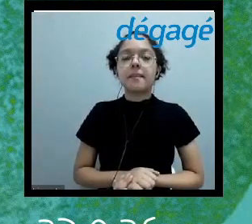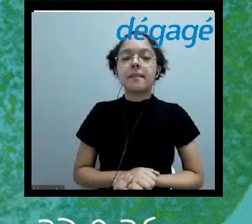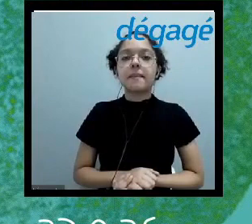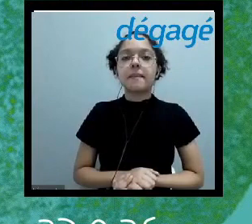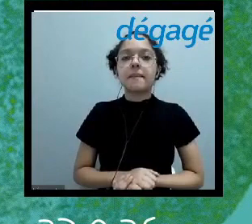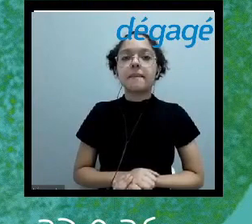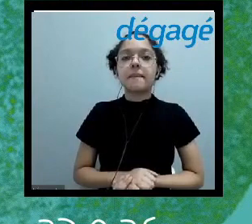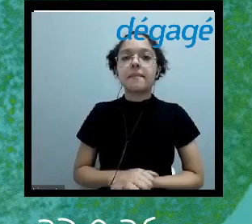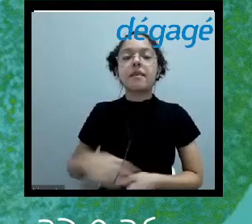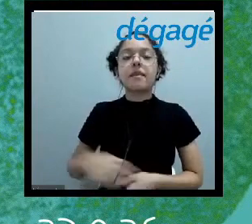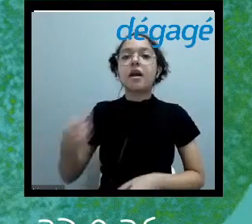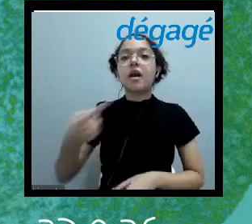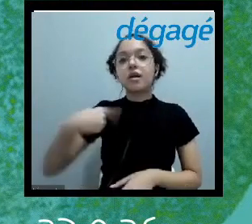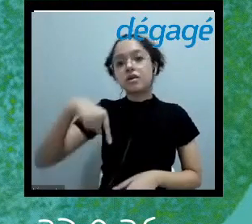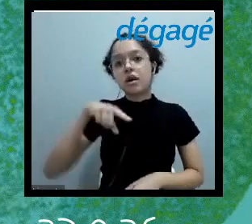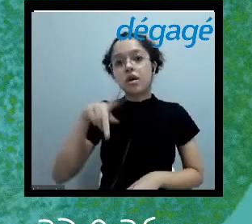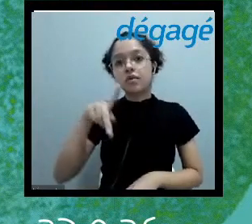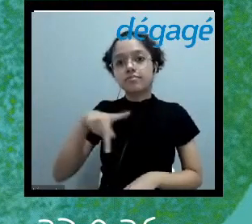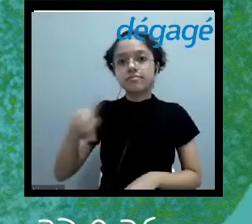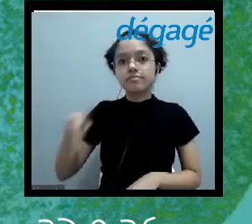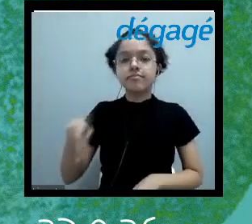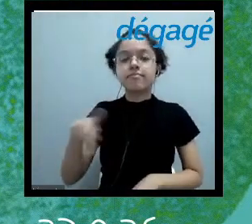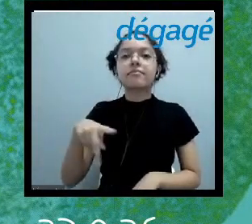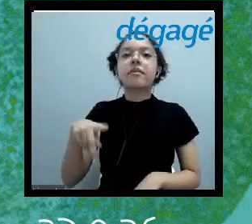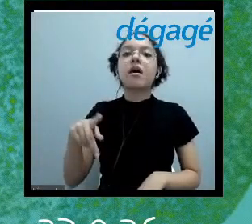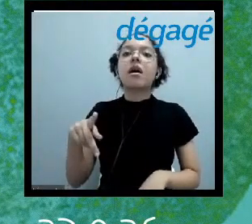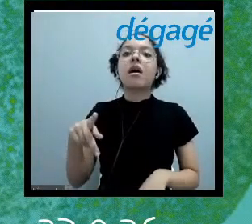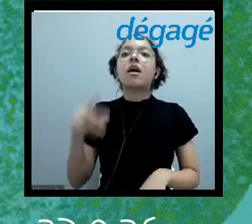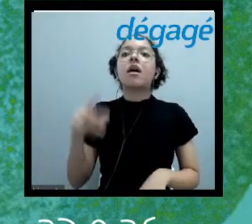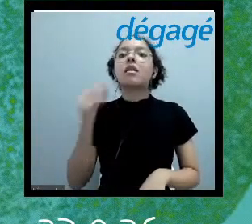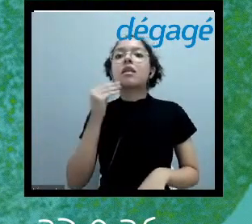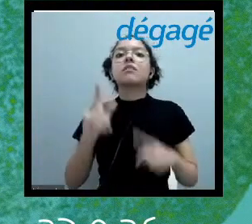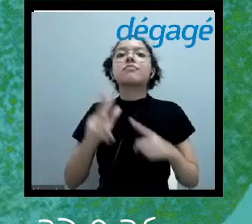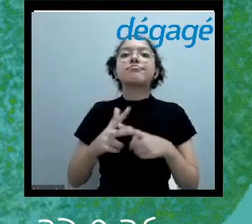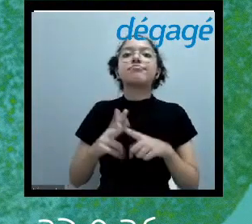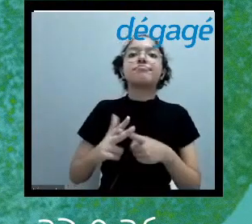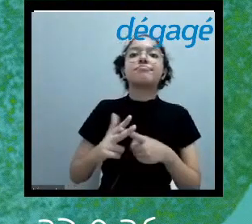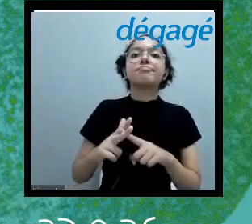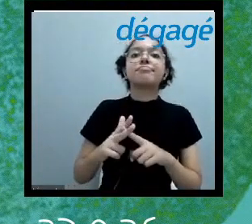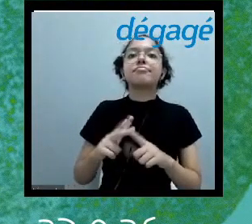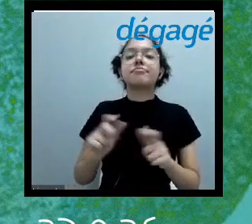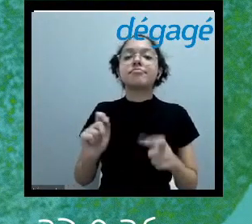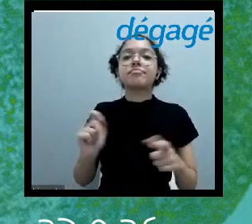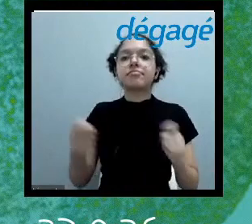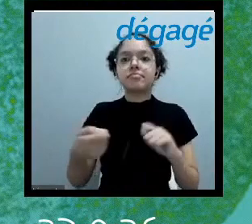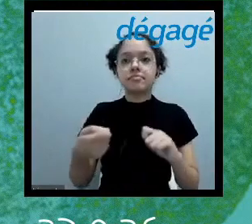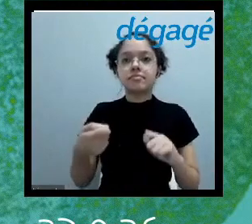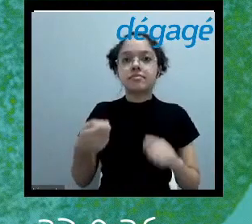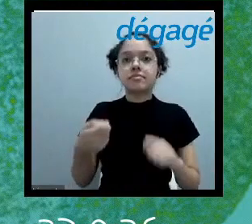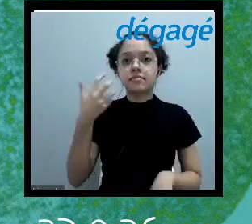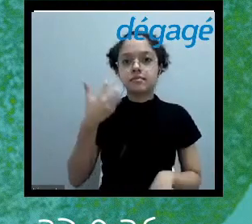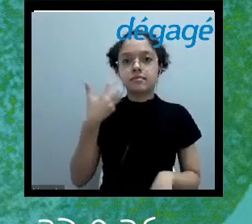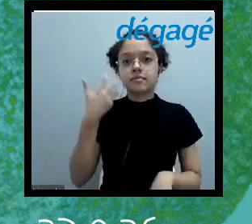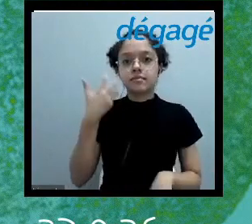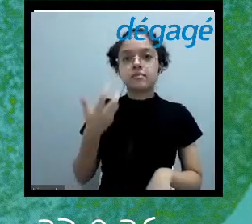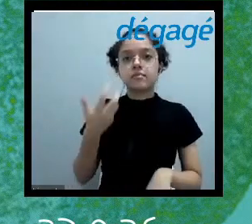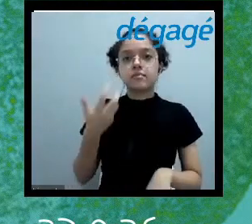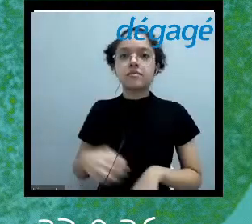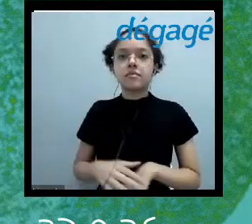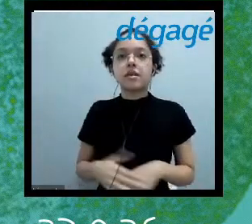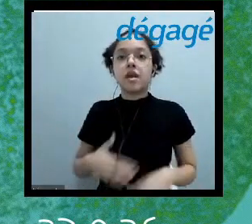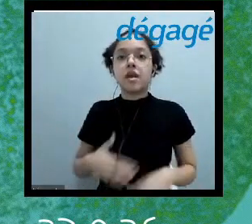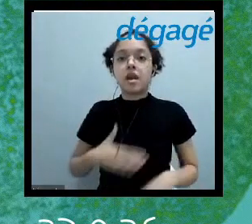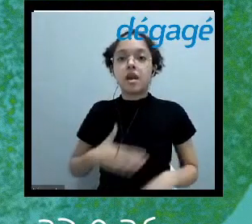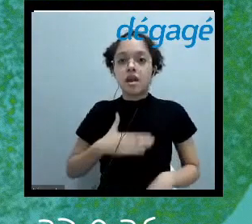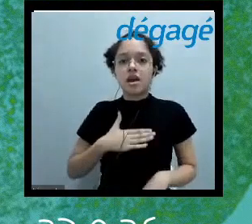tem alguns registros, mas que mexeu muito comigo, assim, todas essas, sabe,